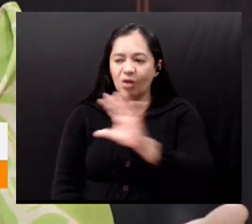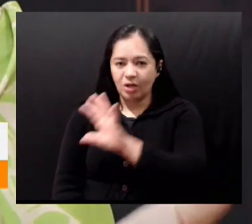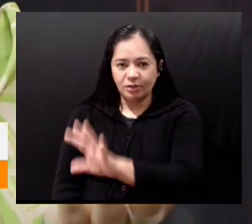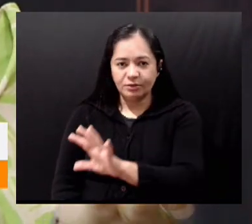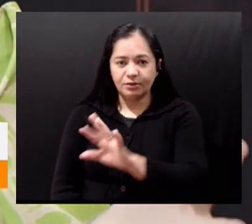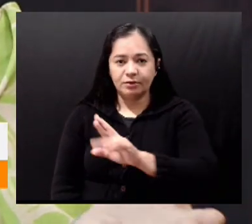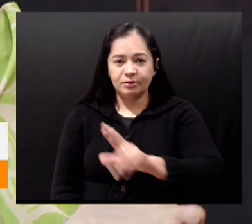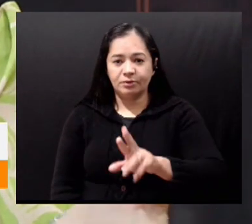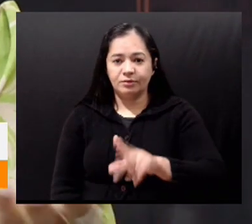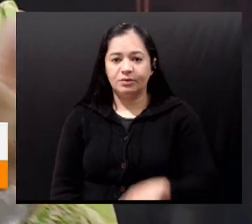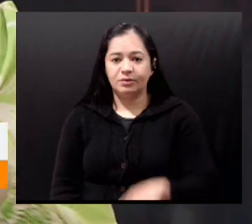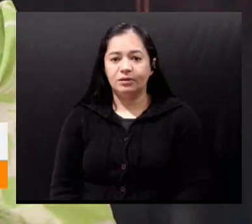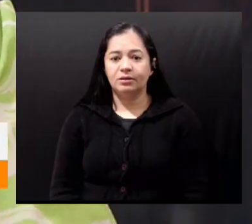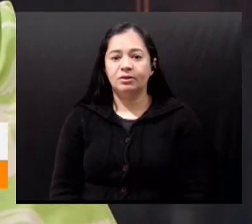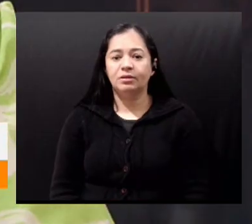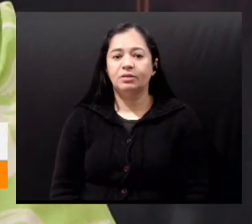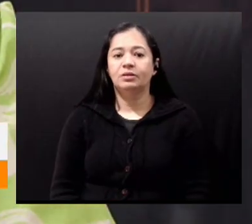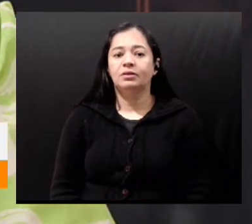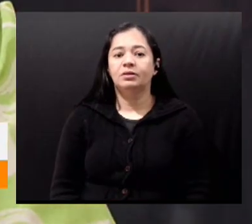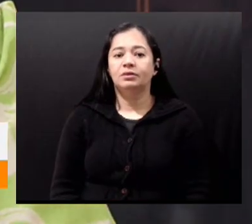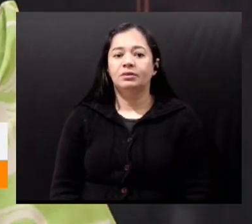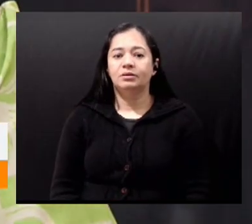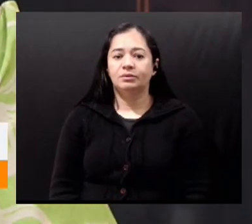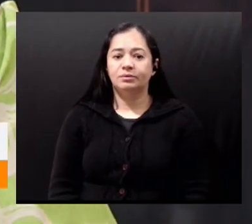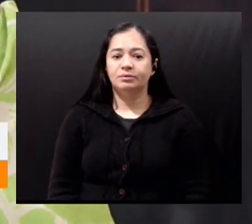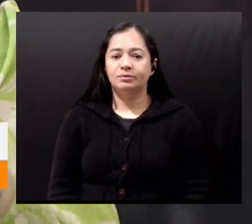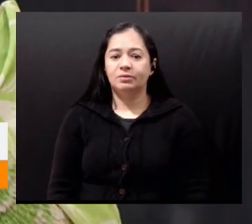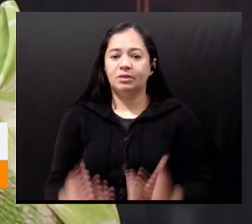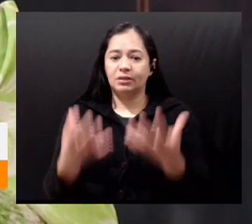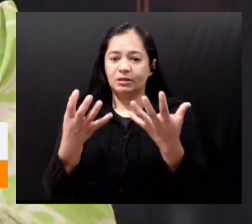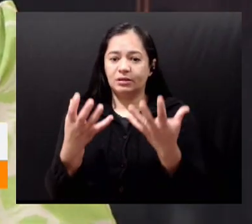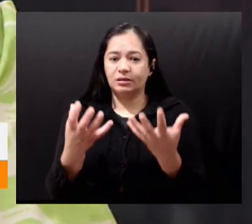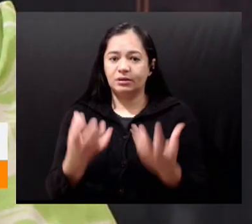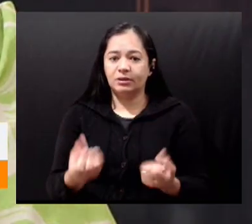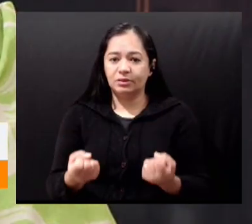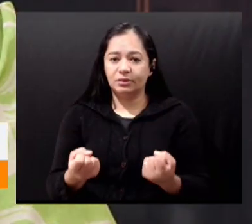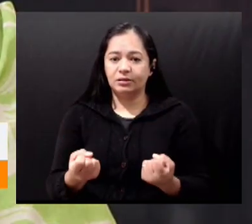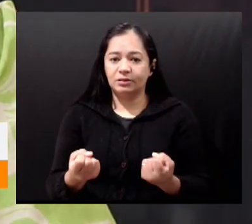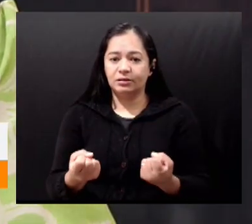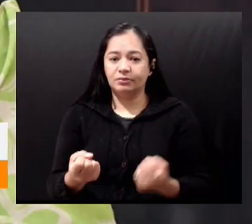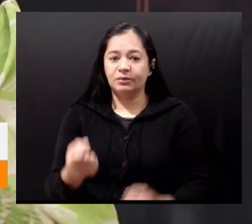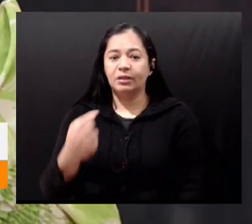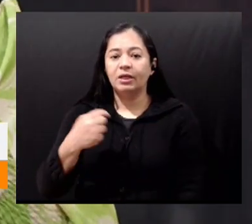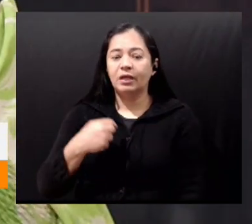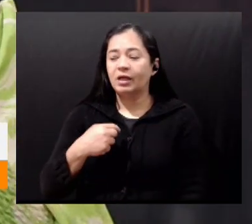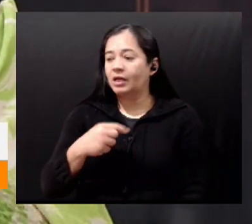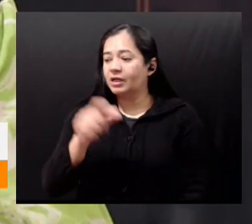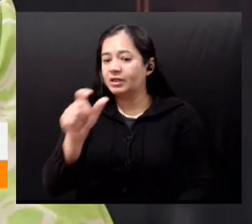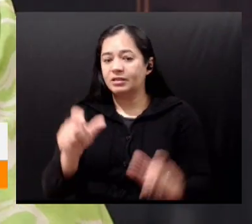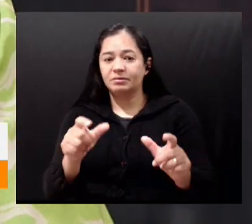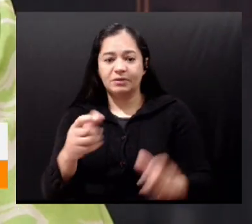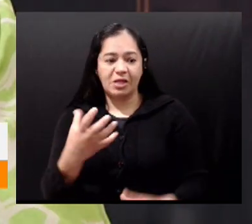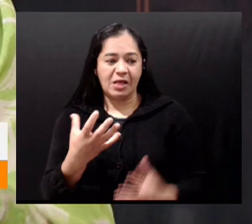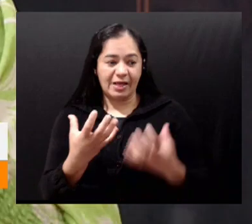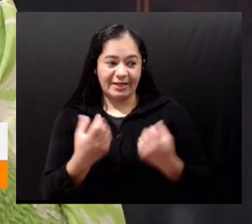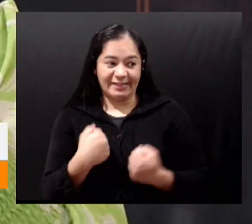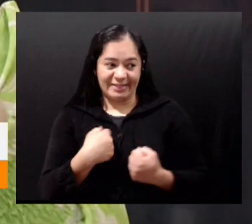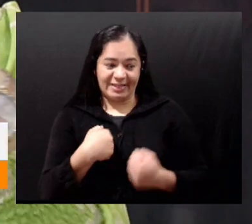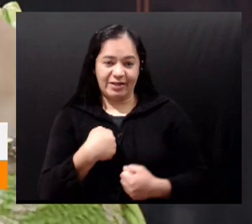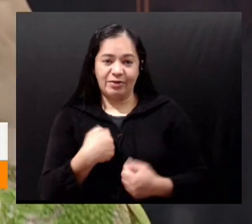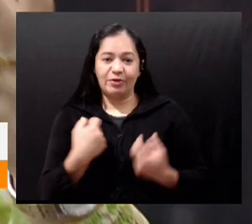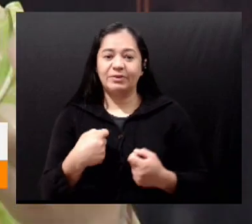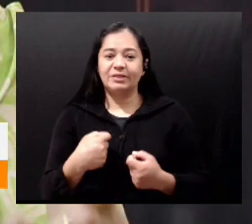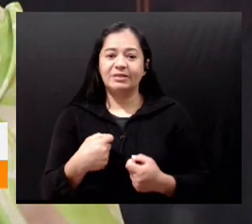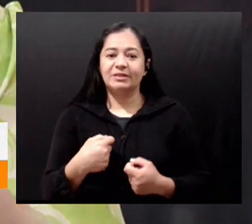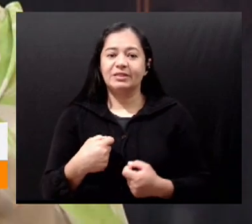uma questão muito importante que é a aceitação. Uhum. Para eu ser aceito no meio, eu preciso ter algo de marca, eu